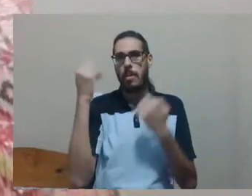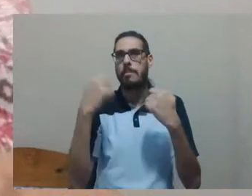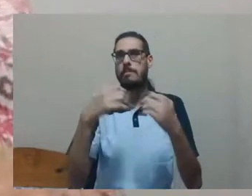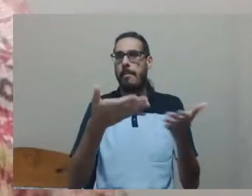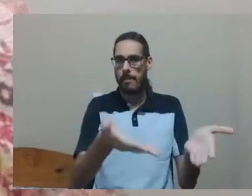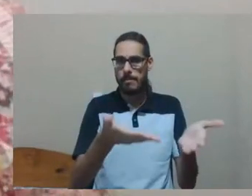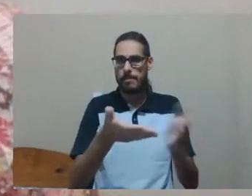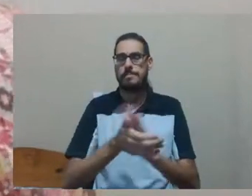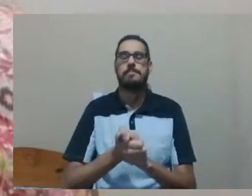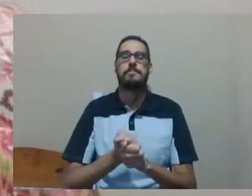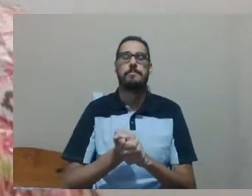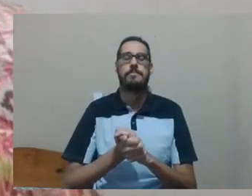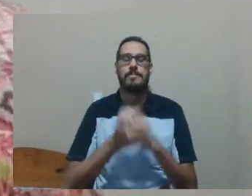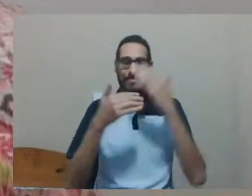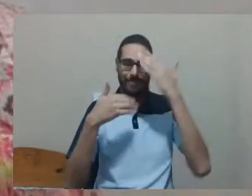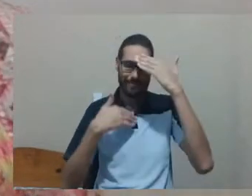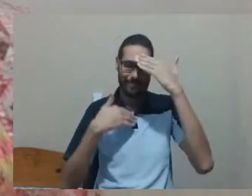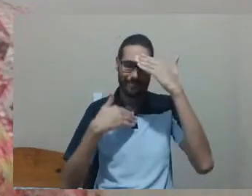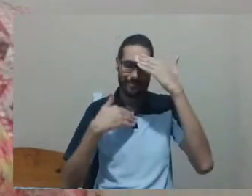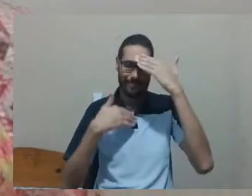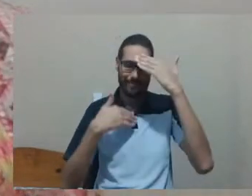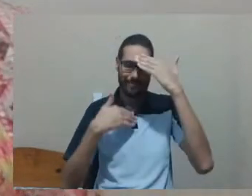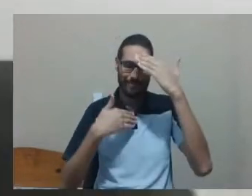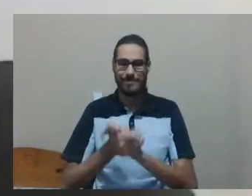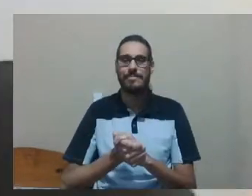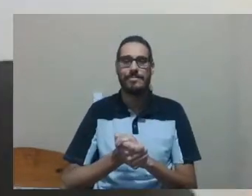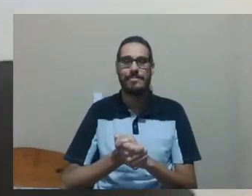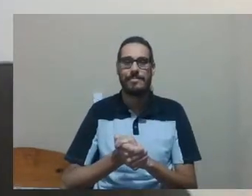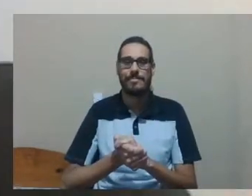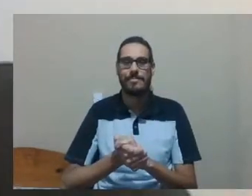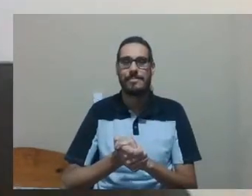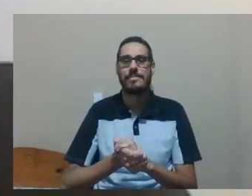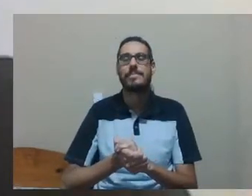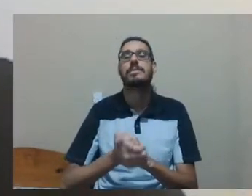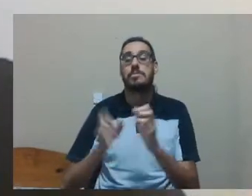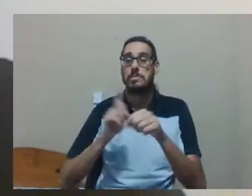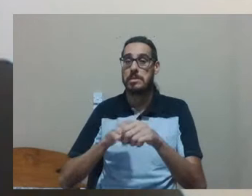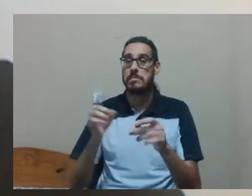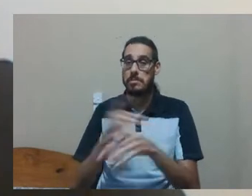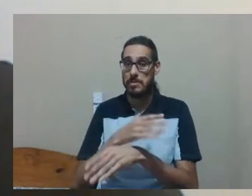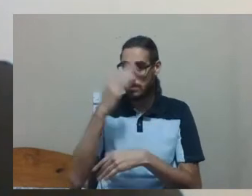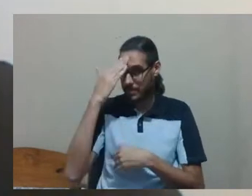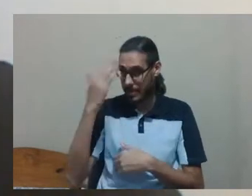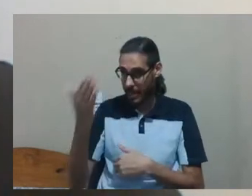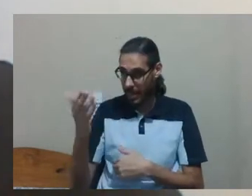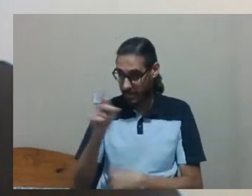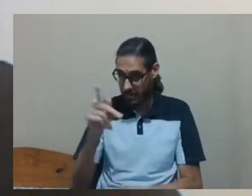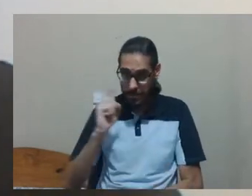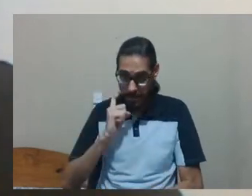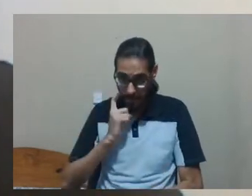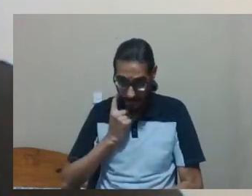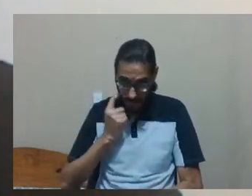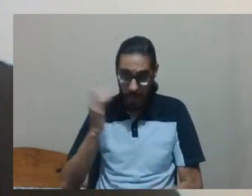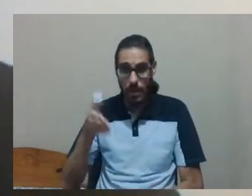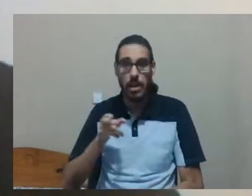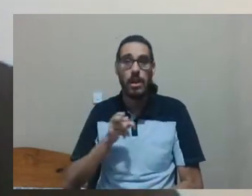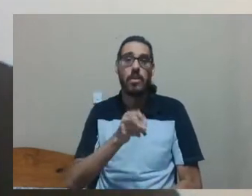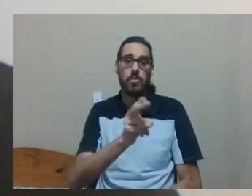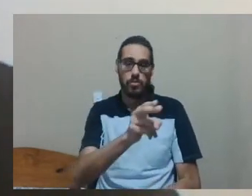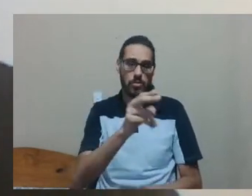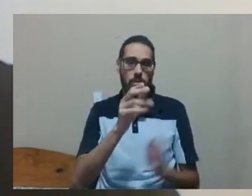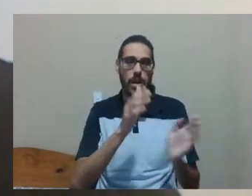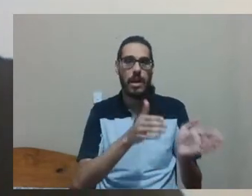Obrigada. Tempo encerrado. Wanda, dando continuidade ao bloco 3, então vamos fazer a